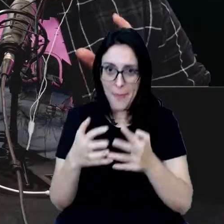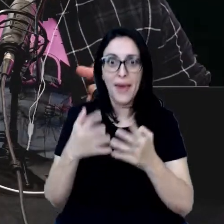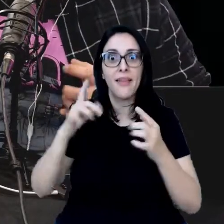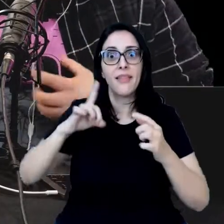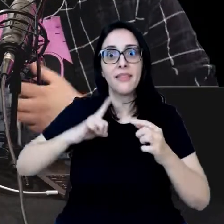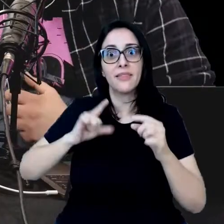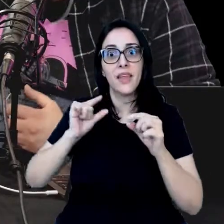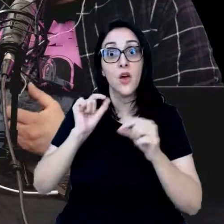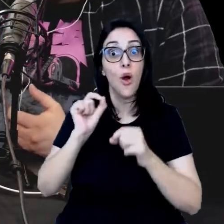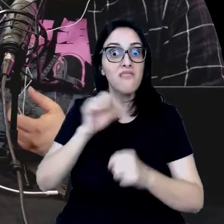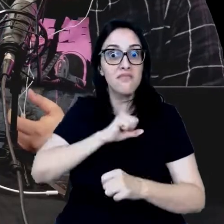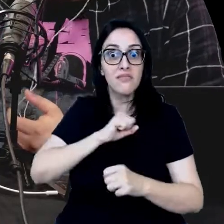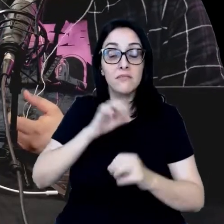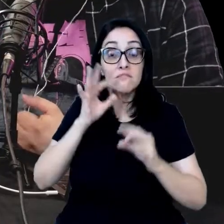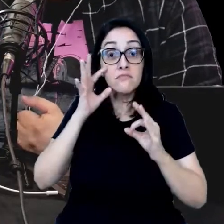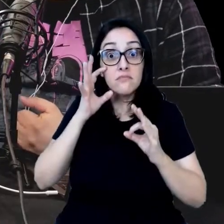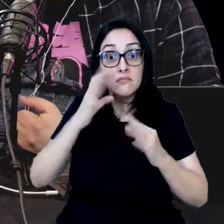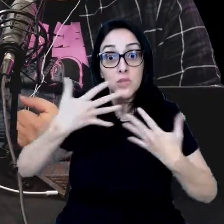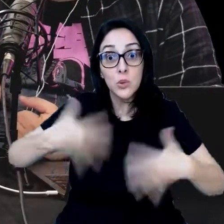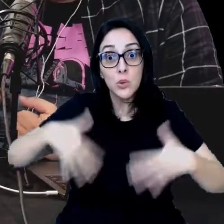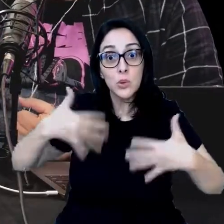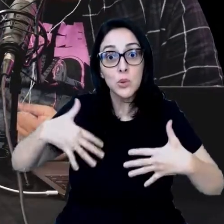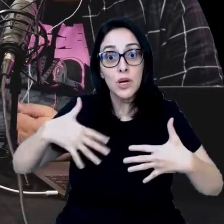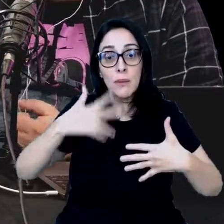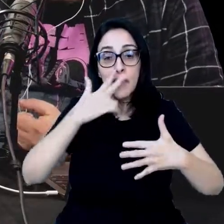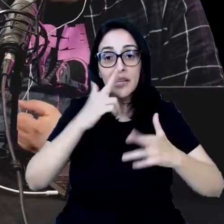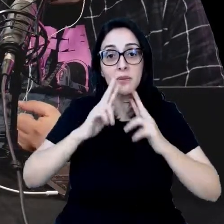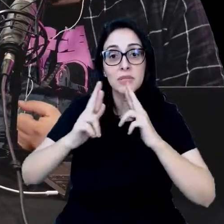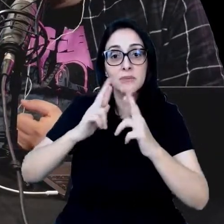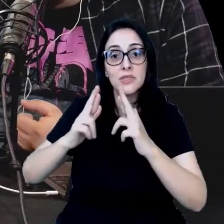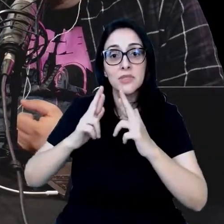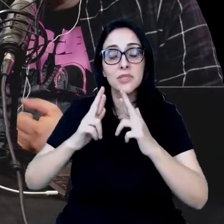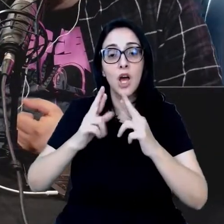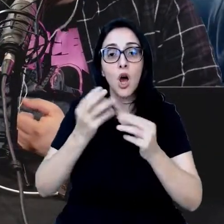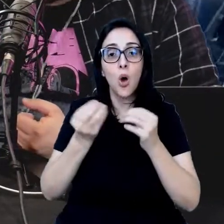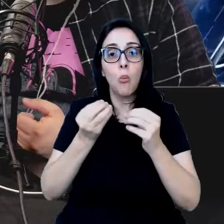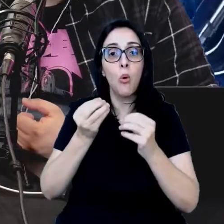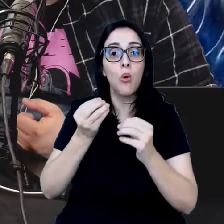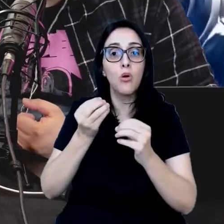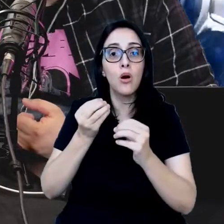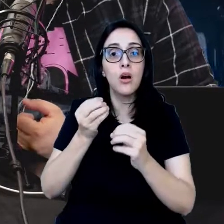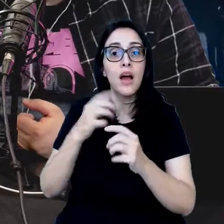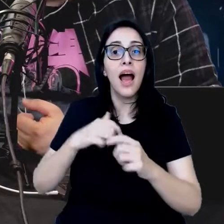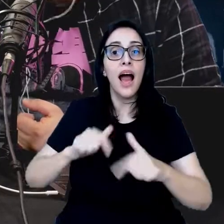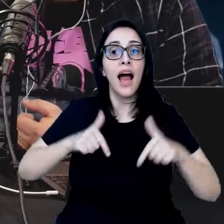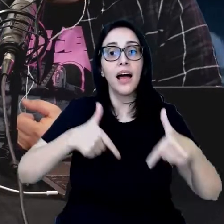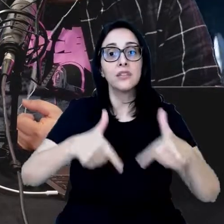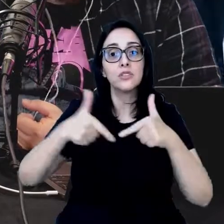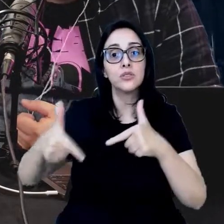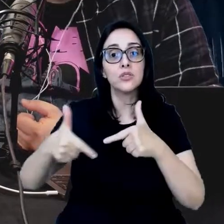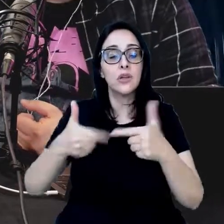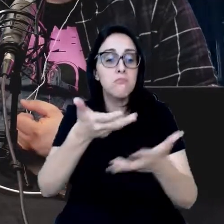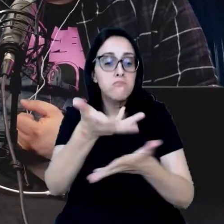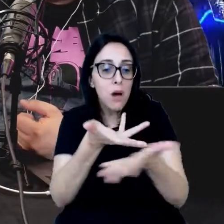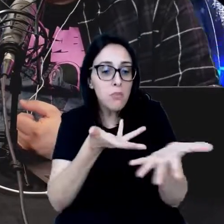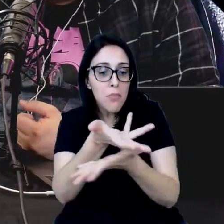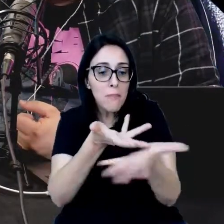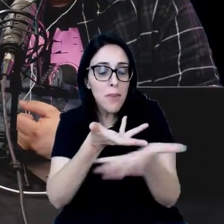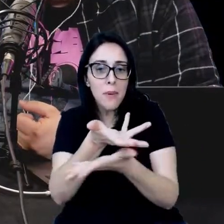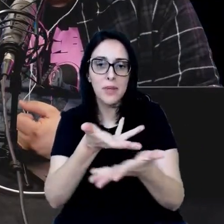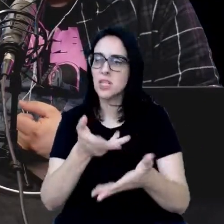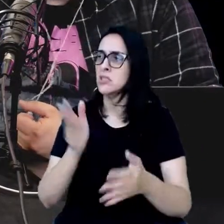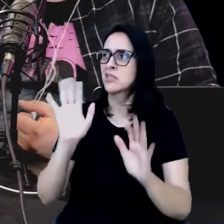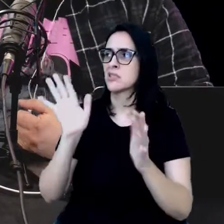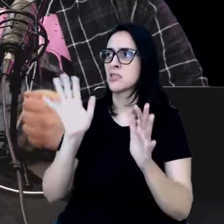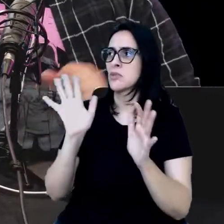E olha que da hora, ele responde a comandos e ações que você pode ter com o Buzz Lightyear. Não, explica